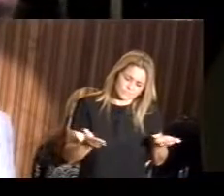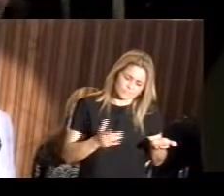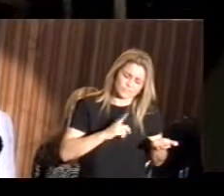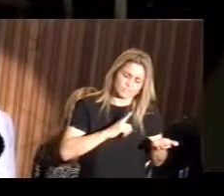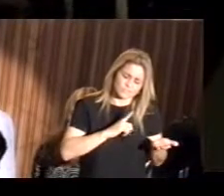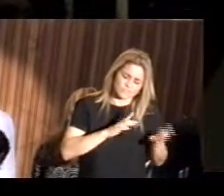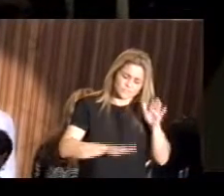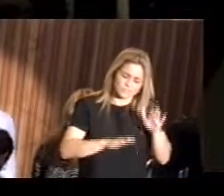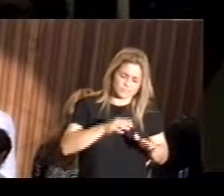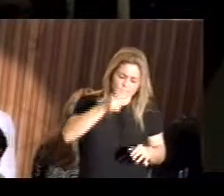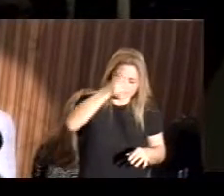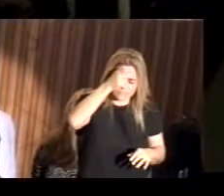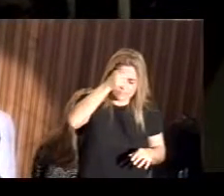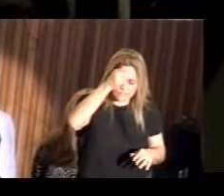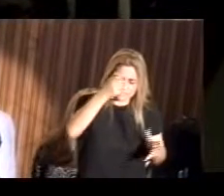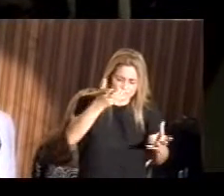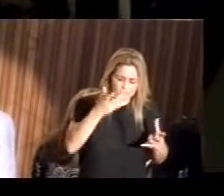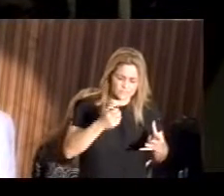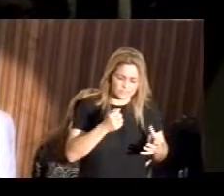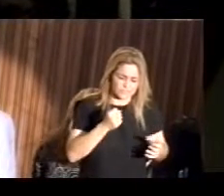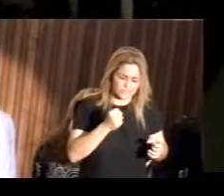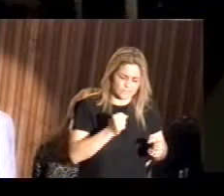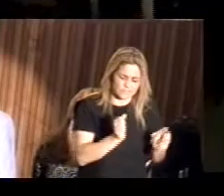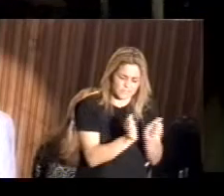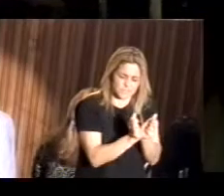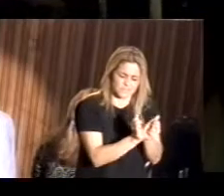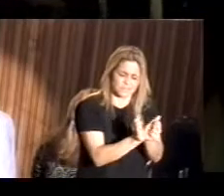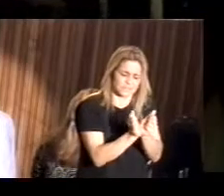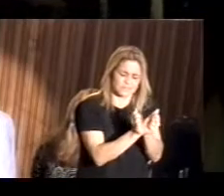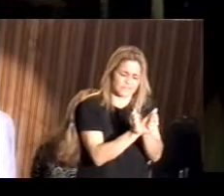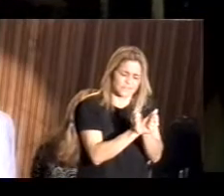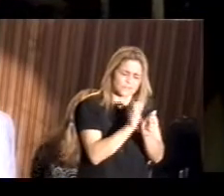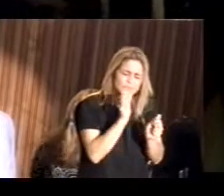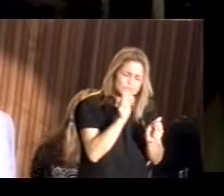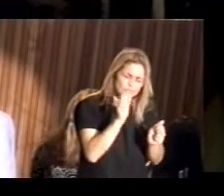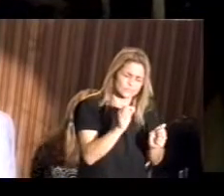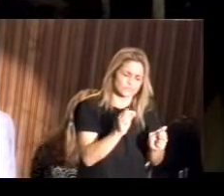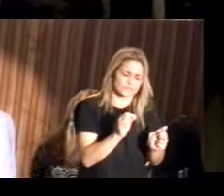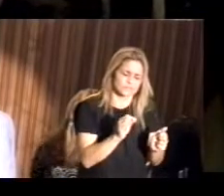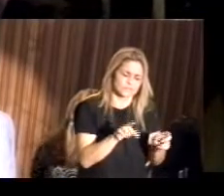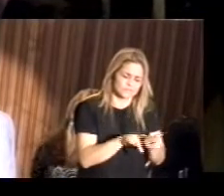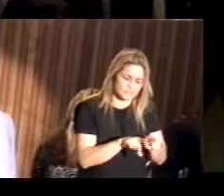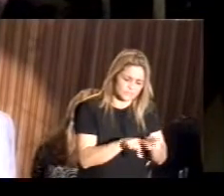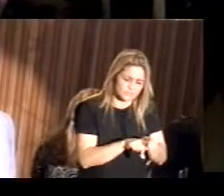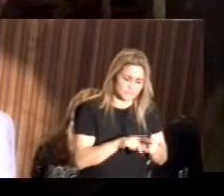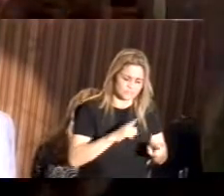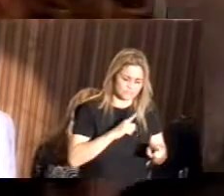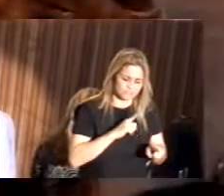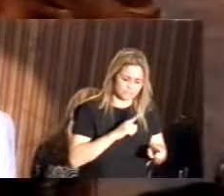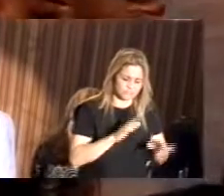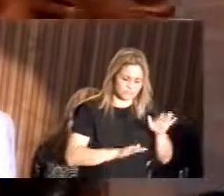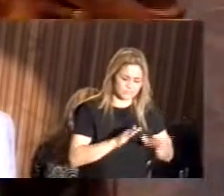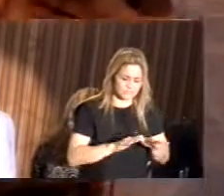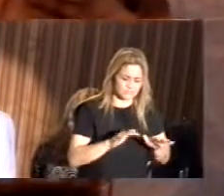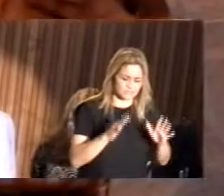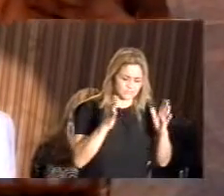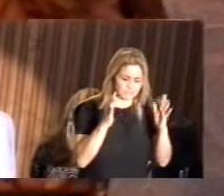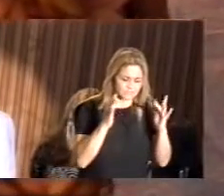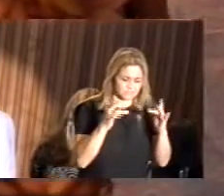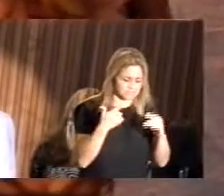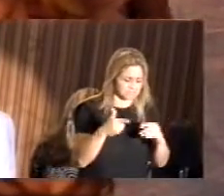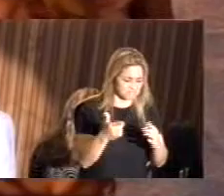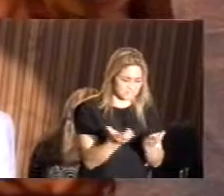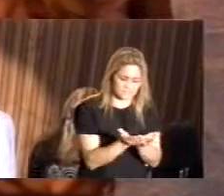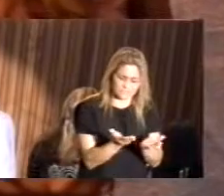que Satanás tem colocado, quer seja de envolvimentos pessoais, quer seja de